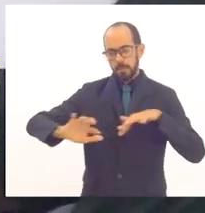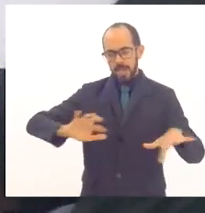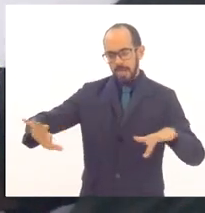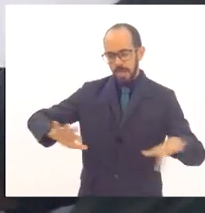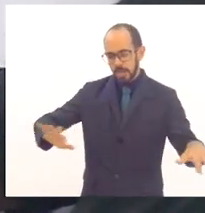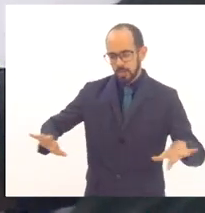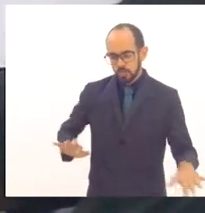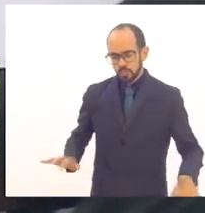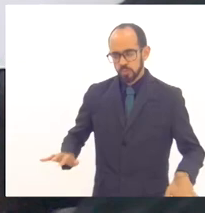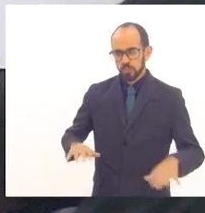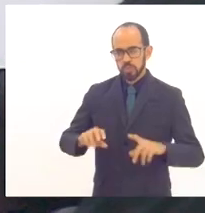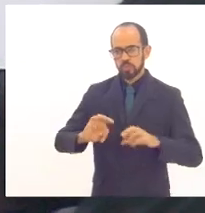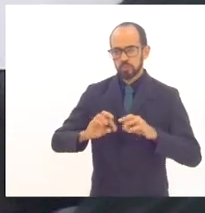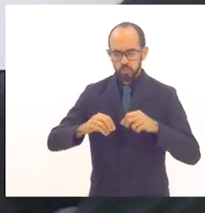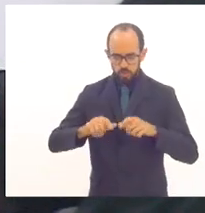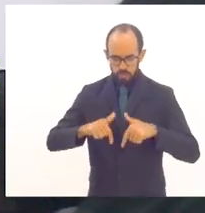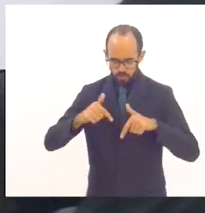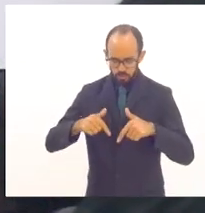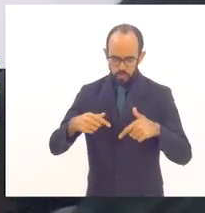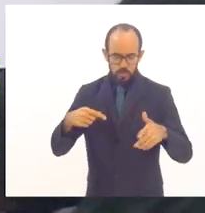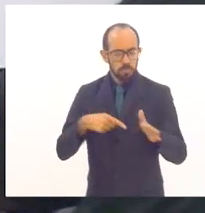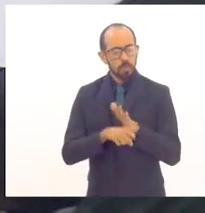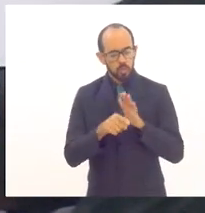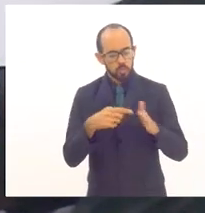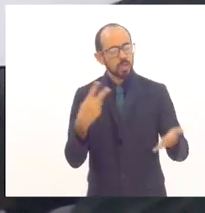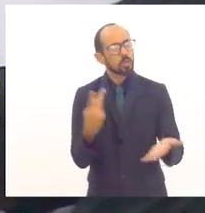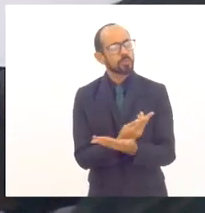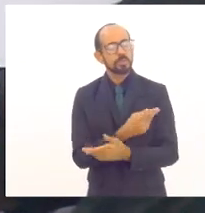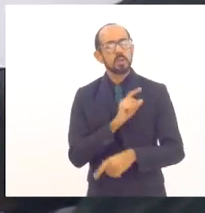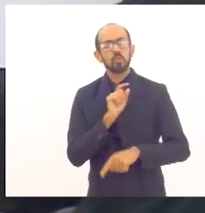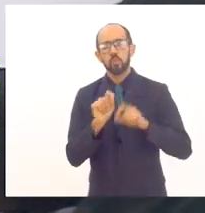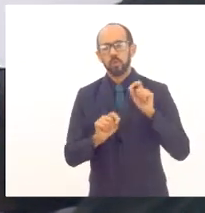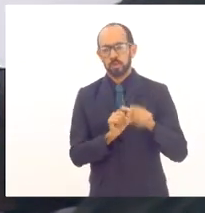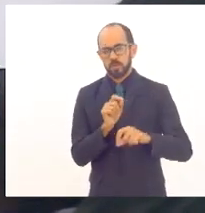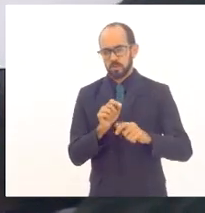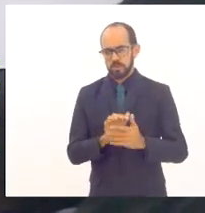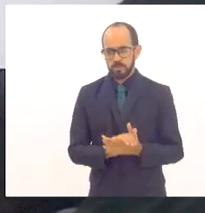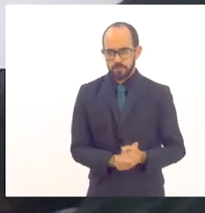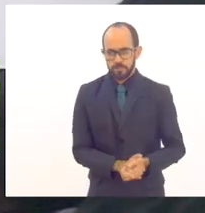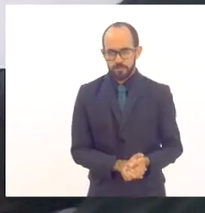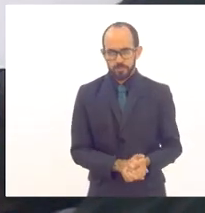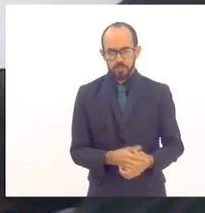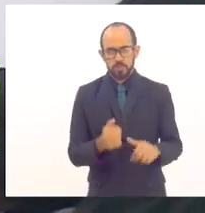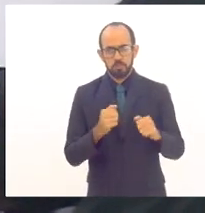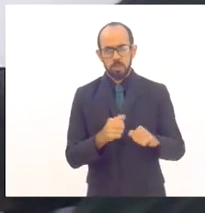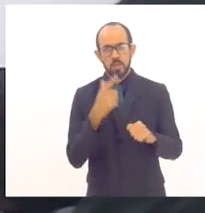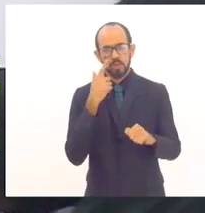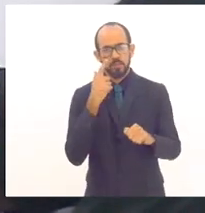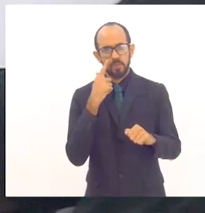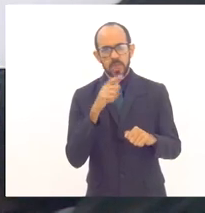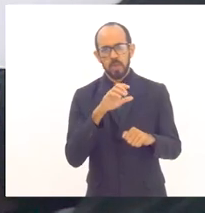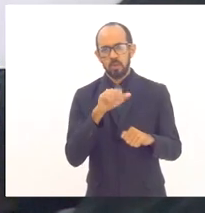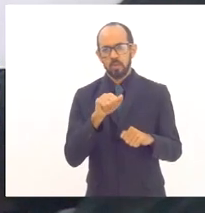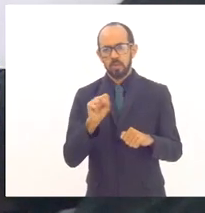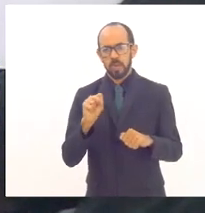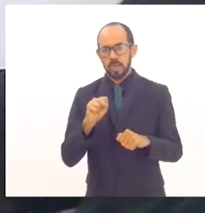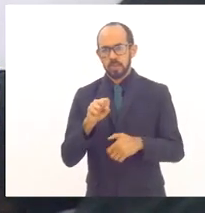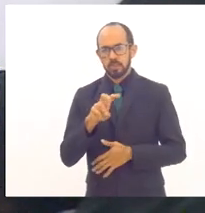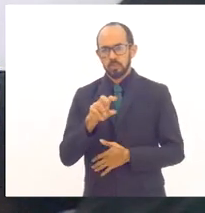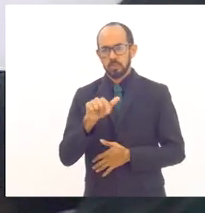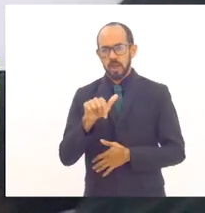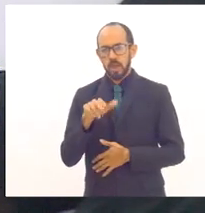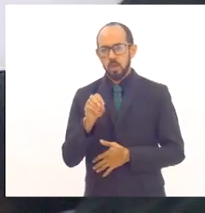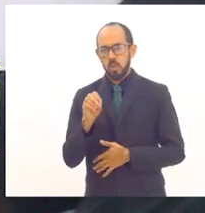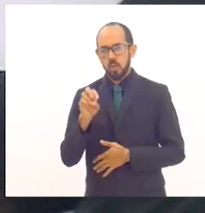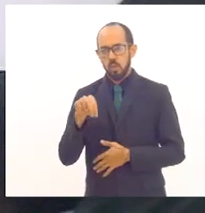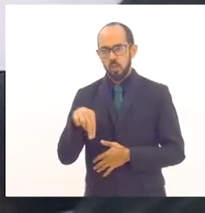de todas essas iniciativas, o que está acontecendo? E aí a gente pode olhar para o caso do Valongo, se a gente não quiser olhar para a capoeira,